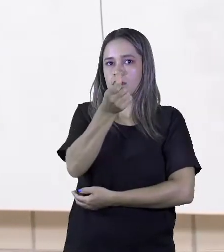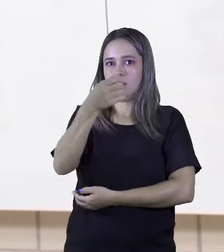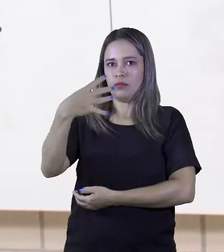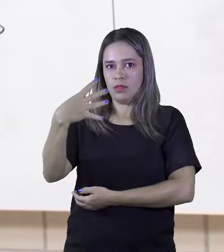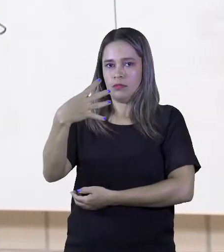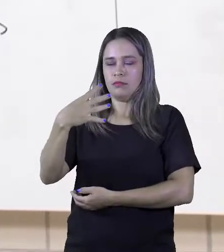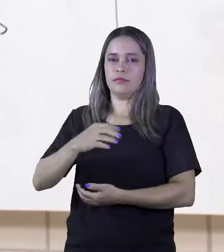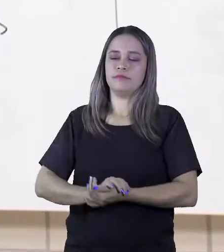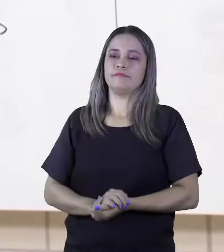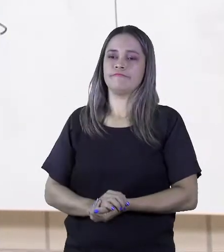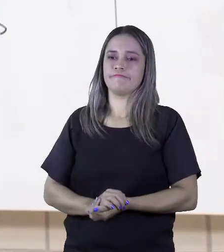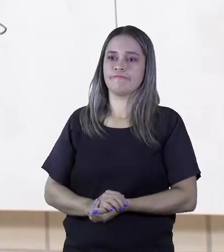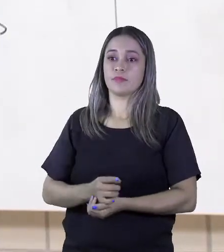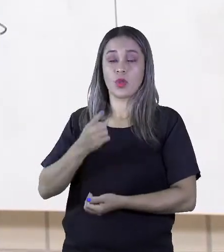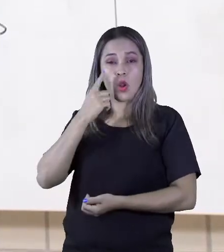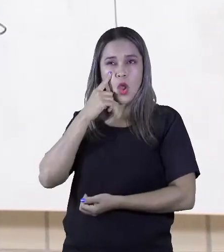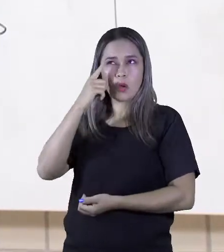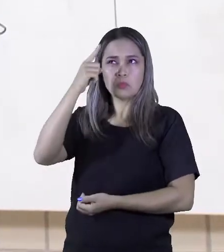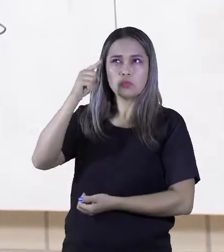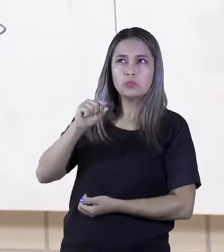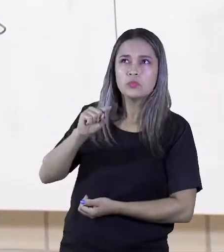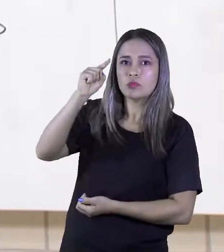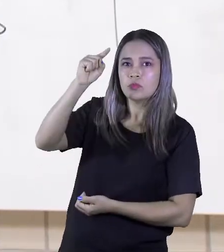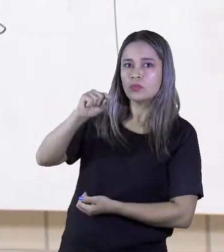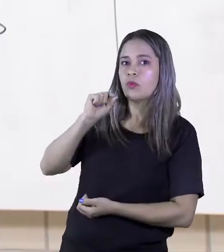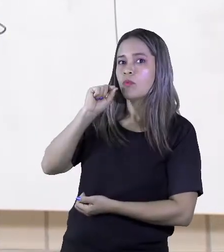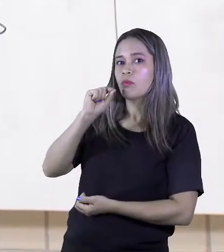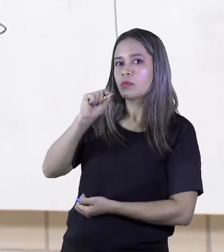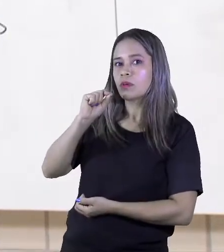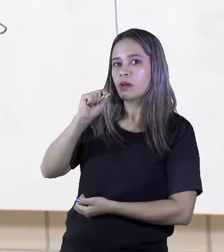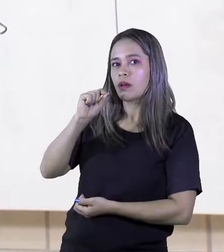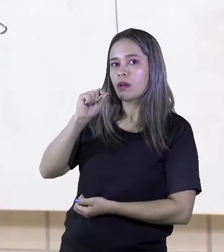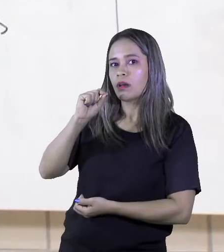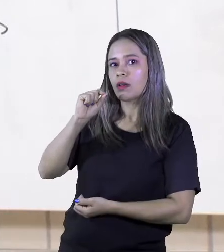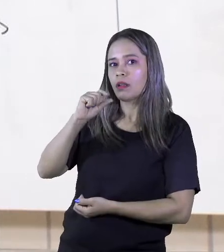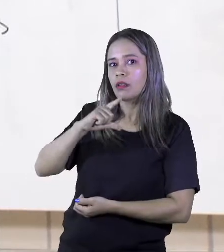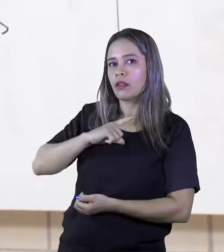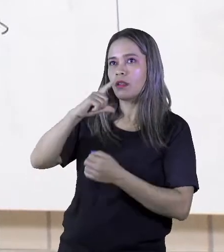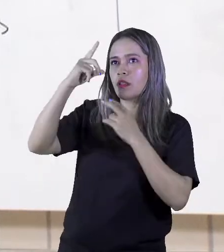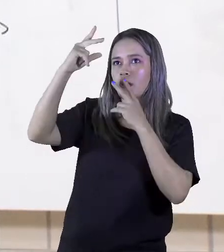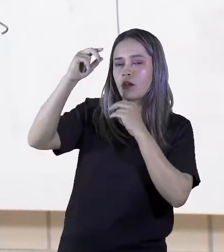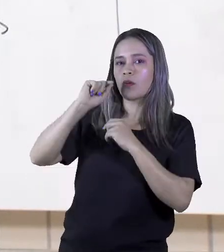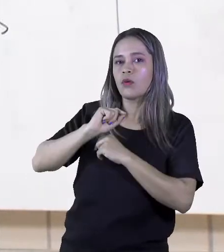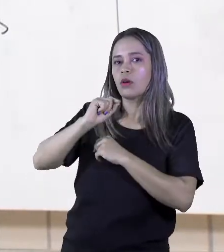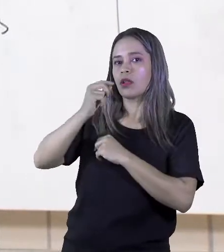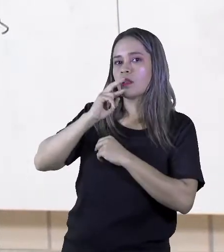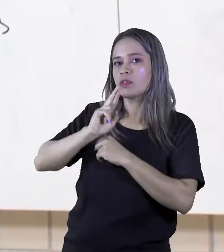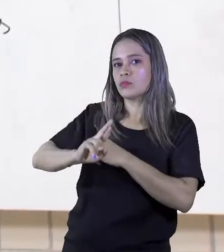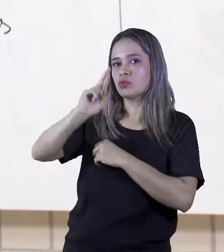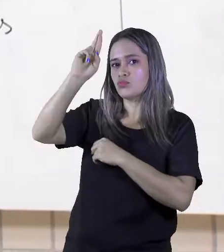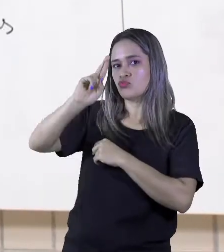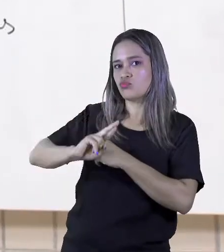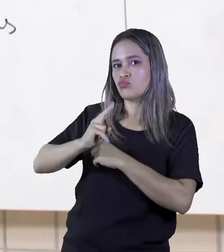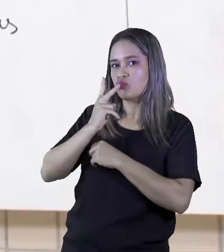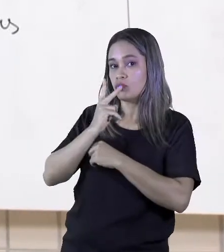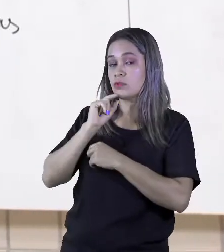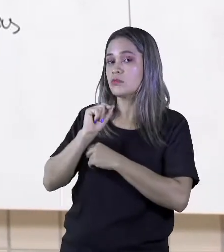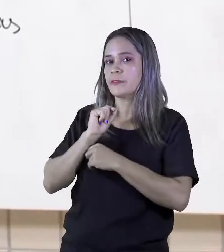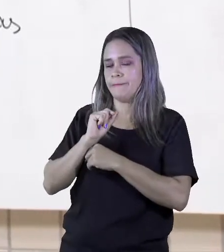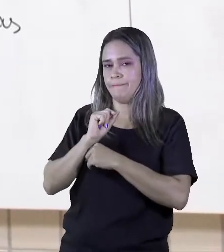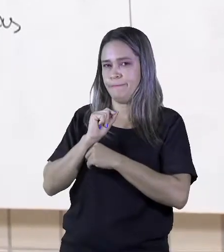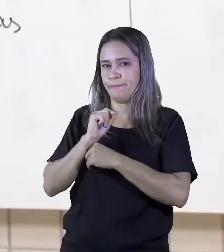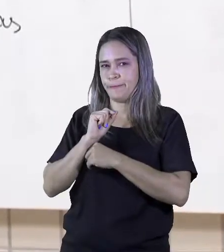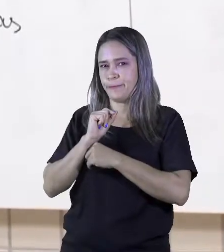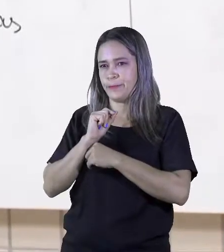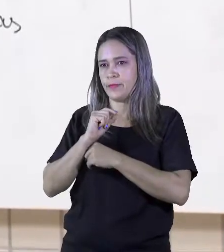16,64. Observamos o que, pessoal? O que a gente viu de padrão aqui nessa resolução dos nossos dois problemas? Que